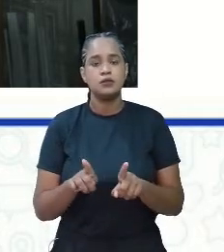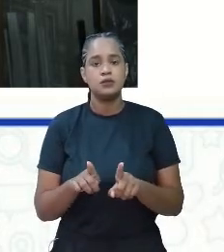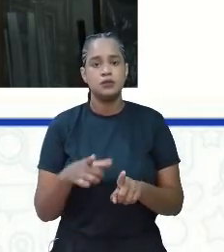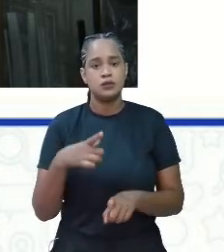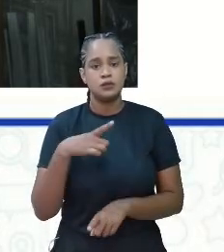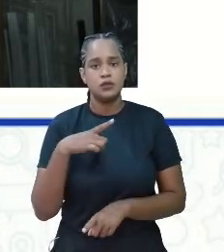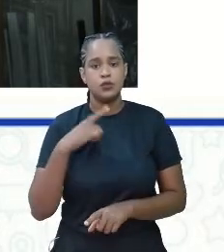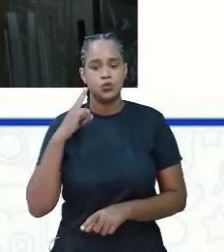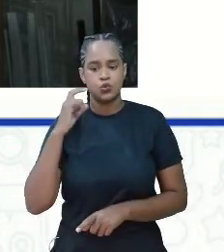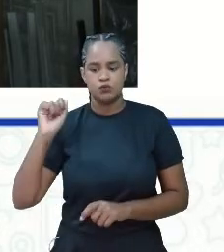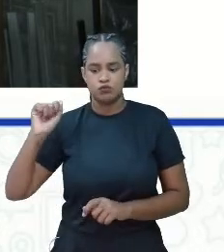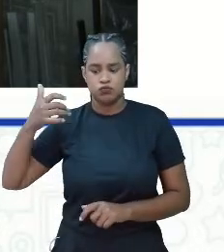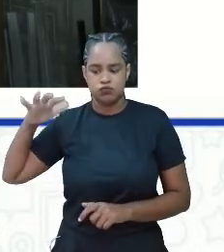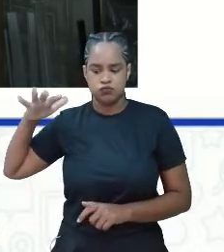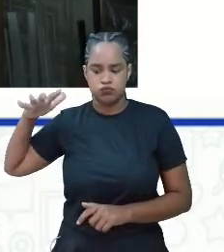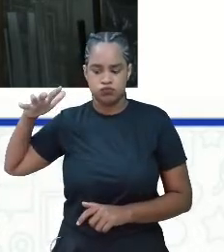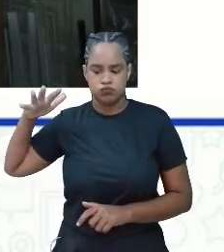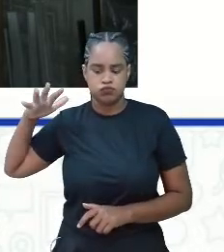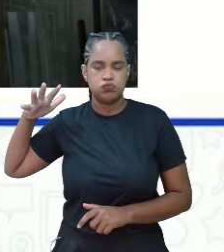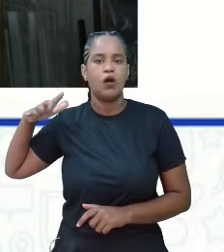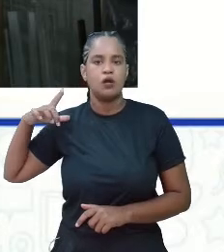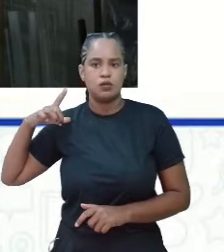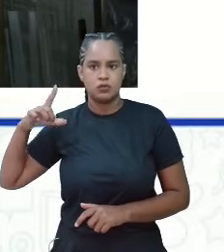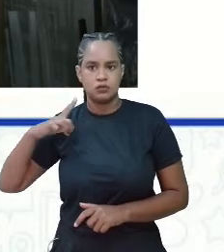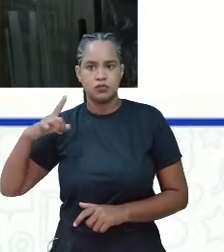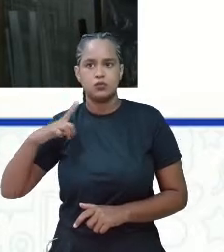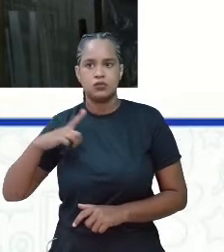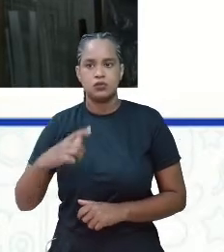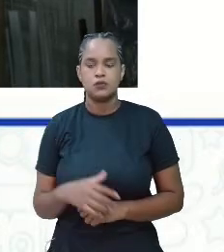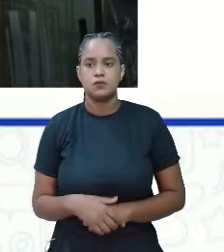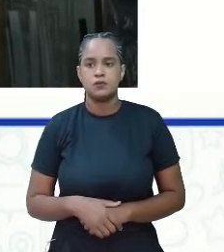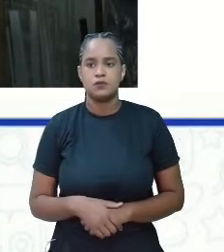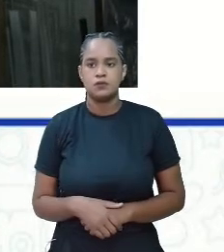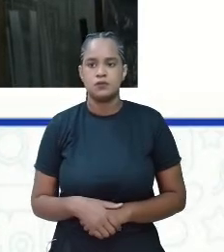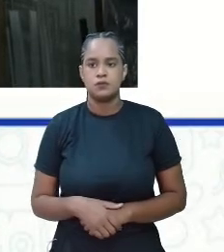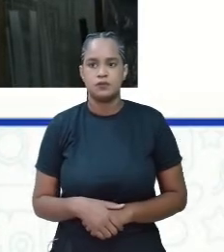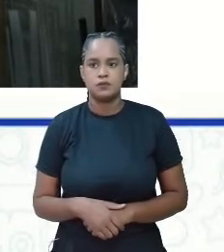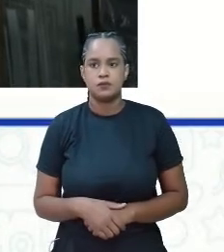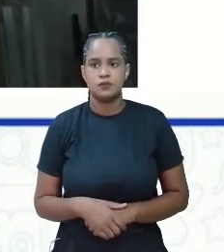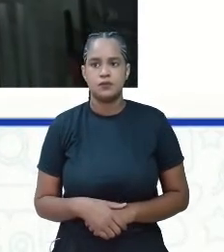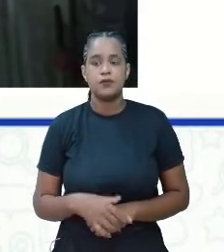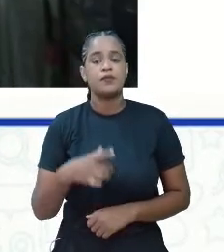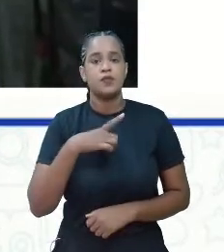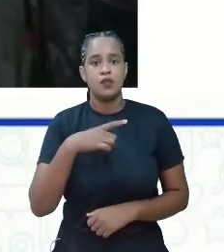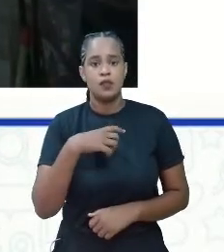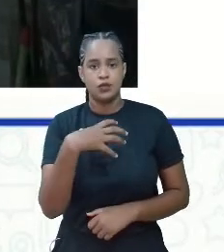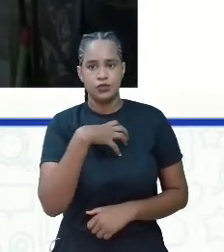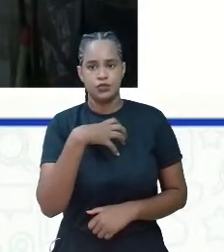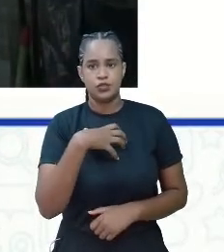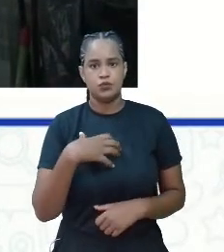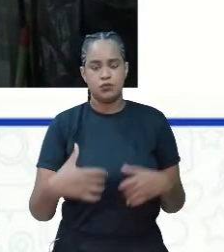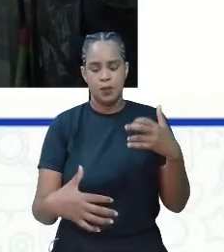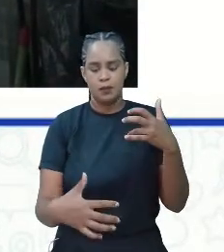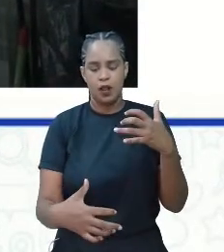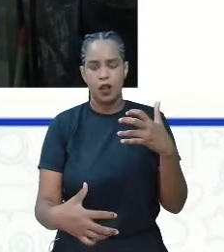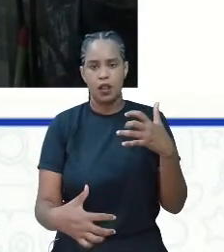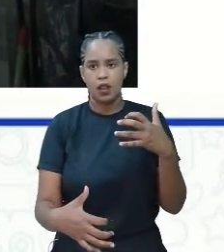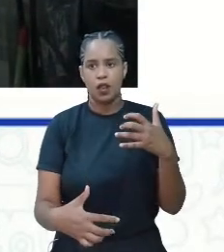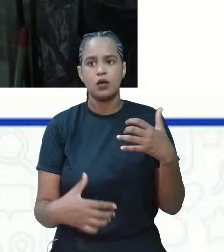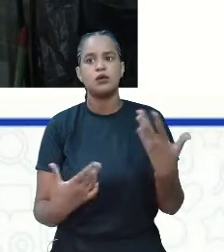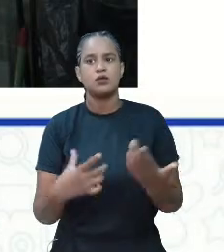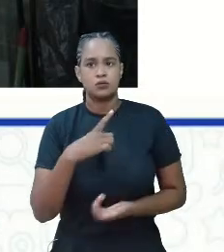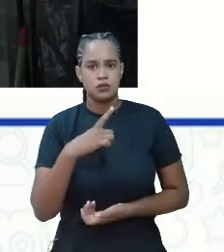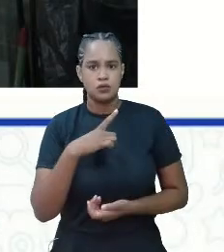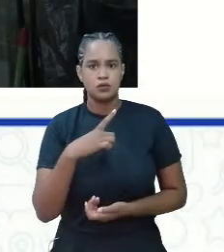grave, tá entendendo? E pelo gestual, porque o instrumento tem